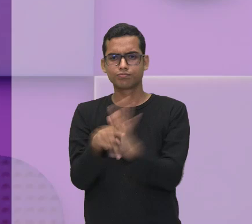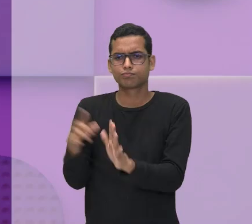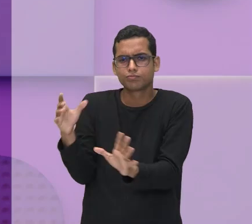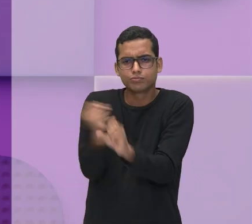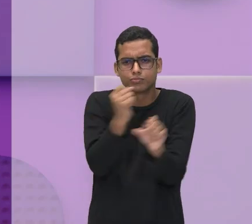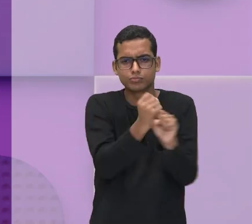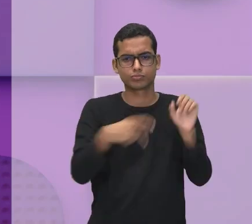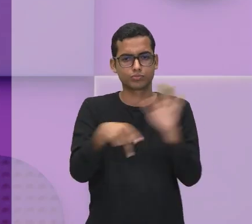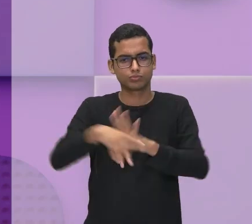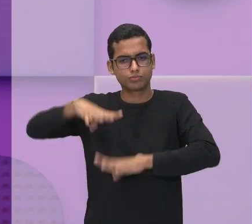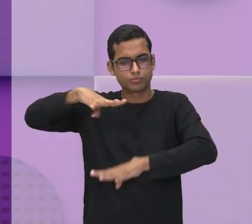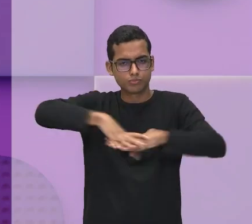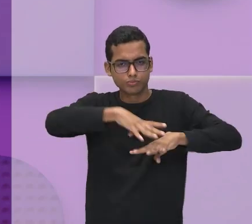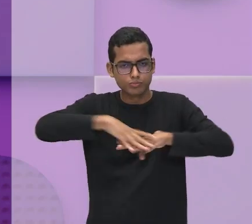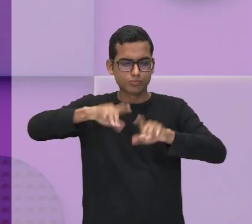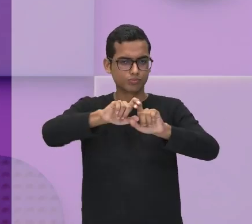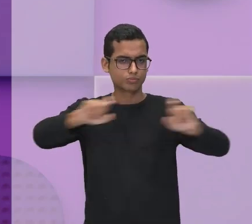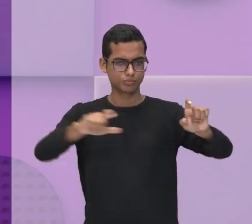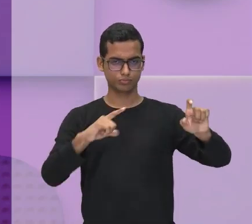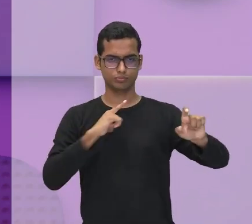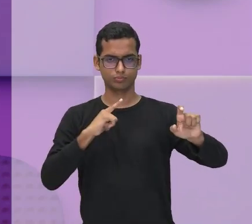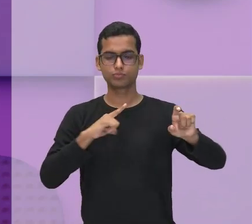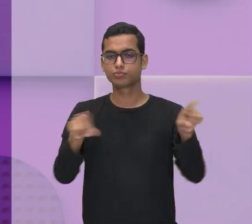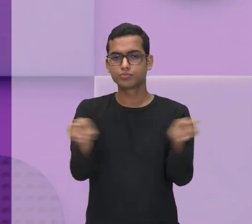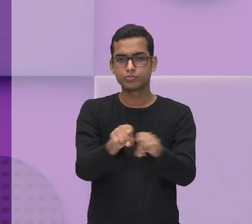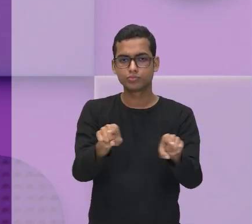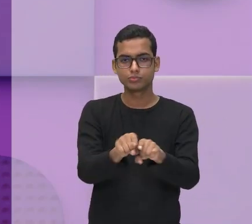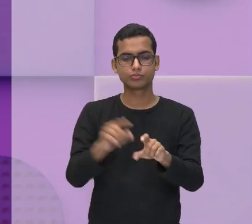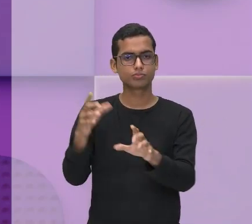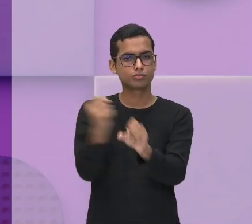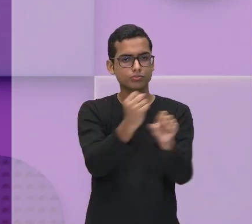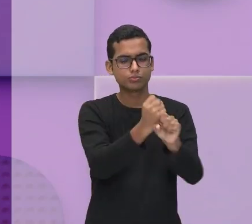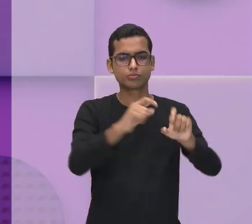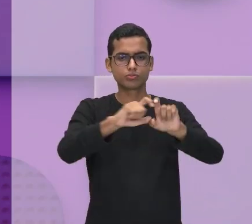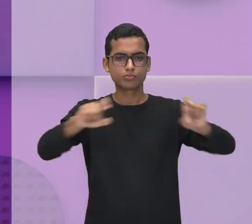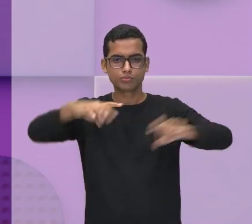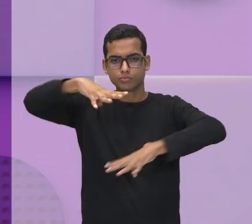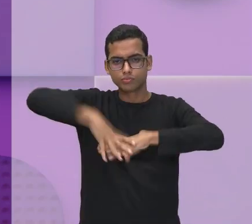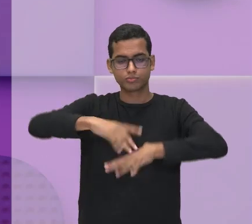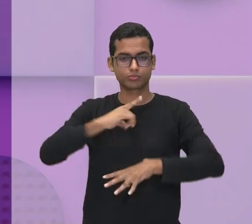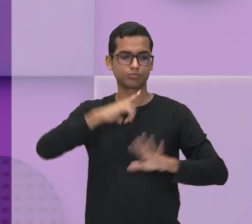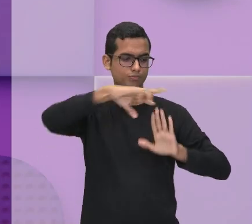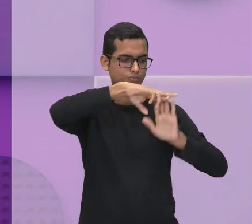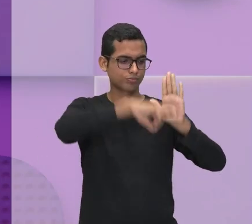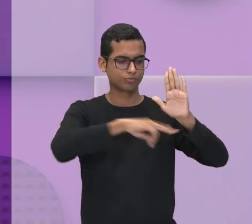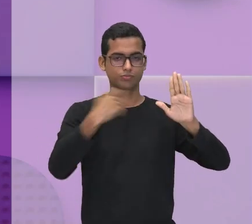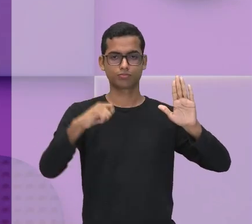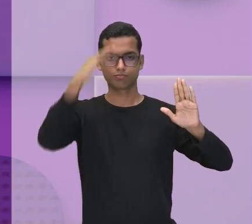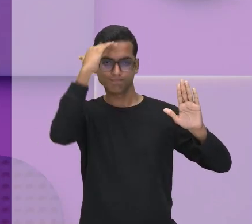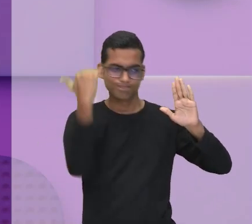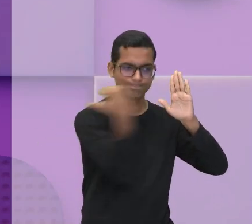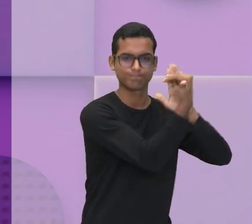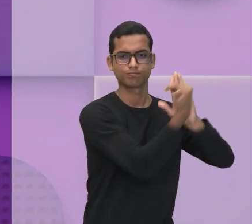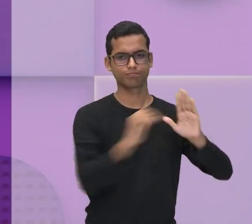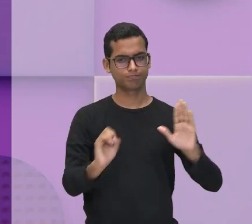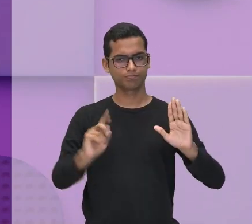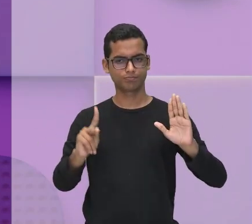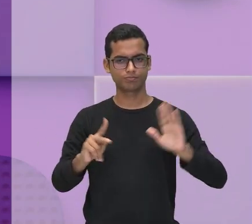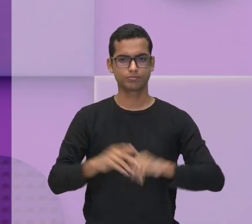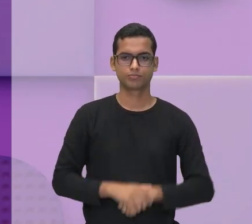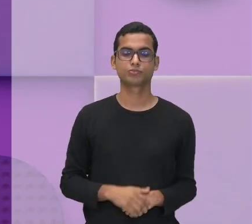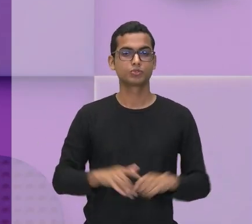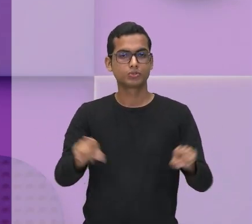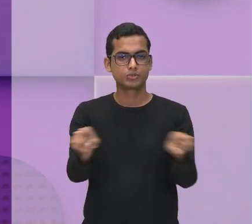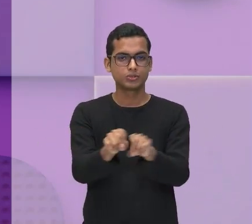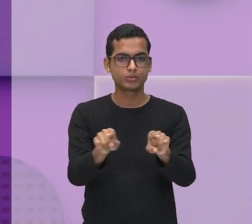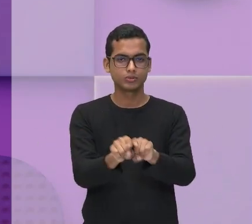matemáticas realizadas, onde essas operações têm regras a ser seguidas. Tudo bem? Bom, eu te falei isso